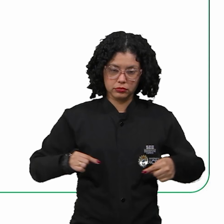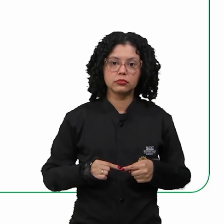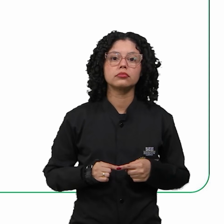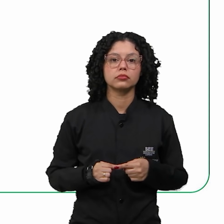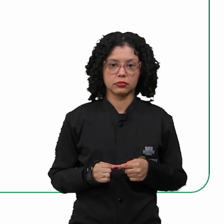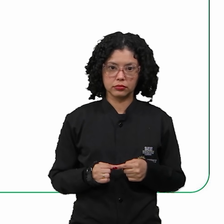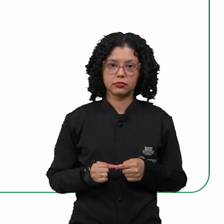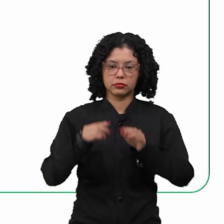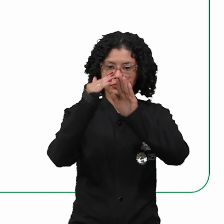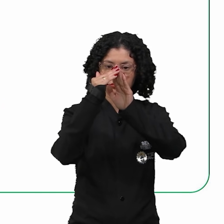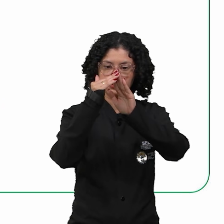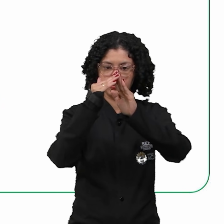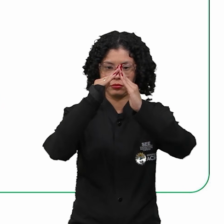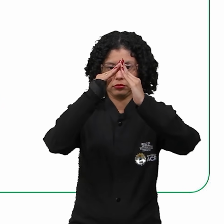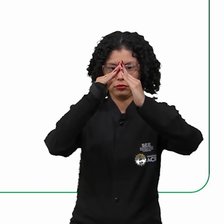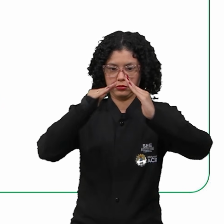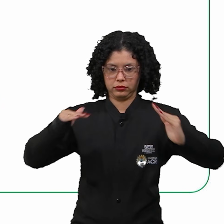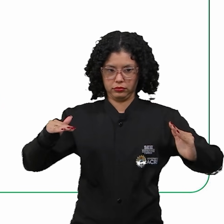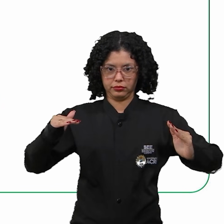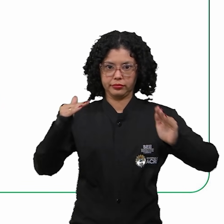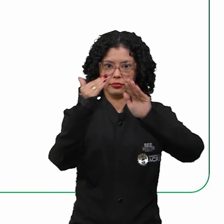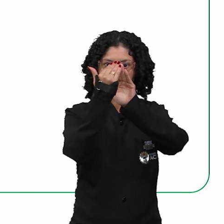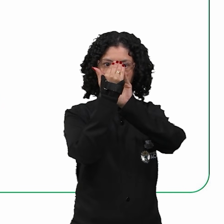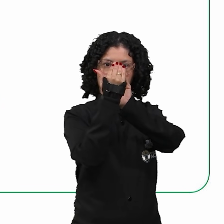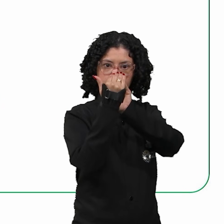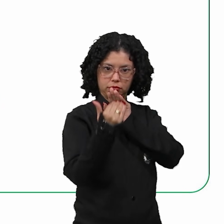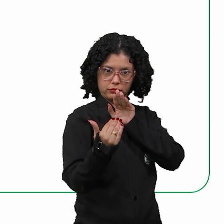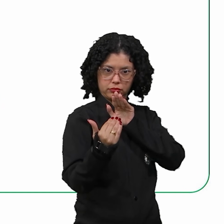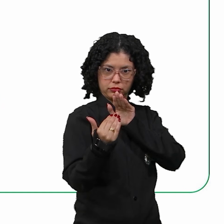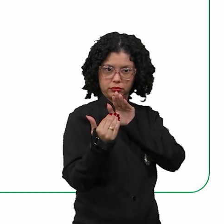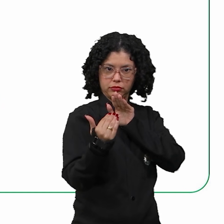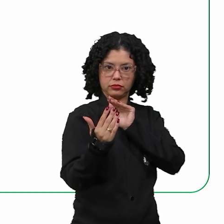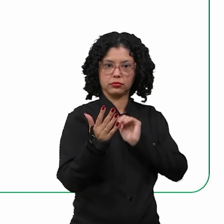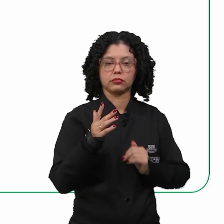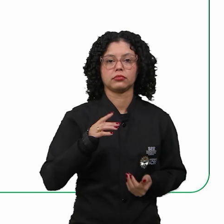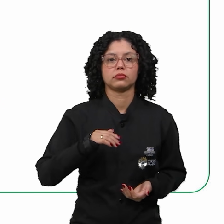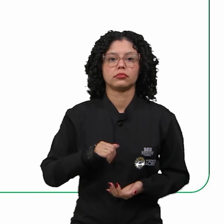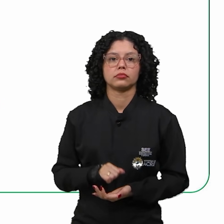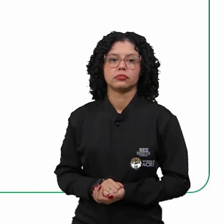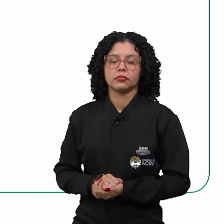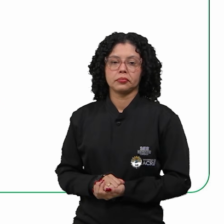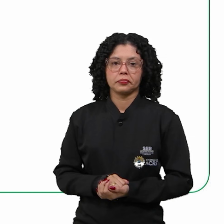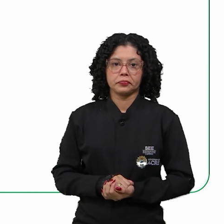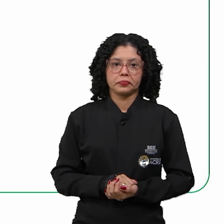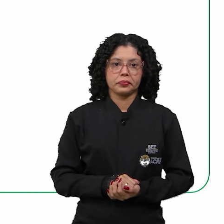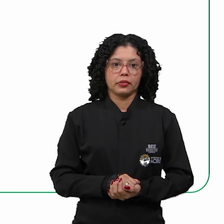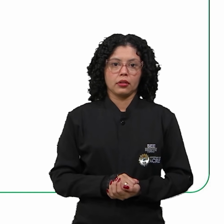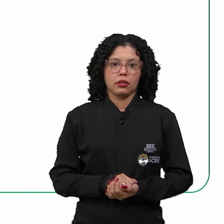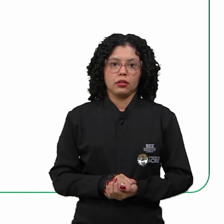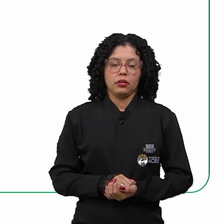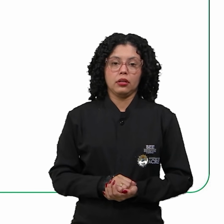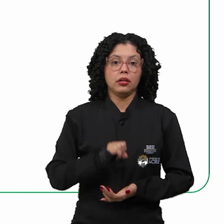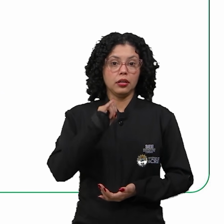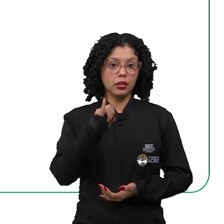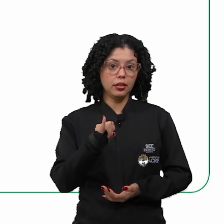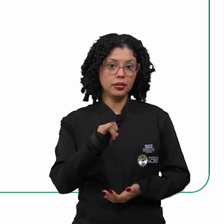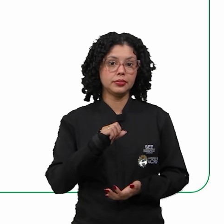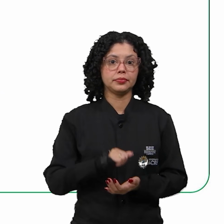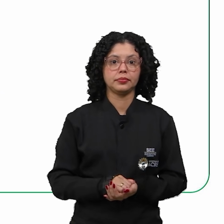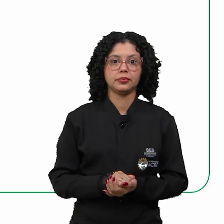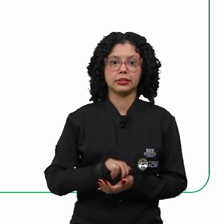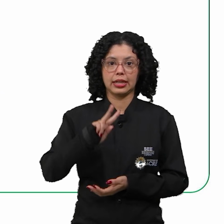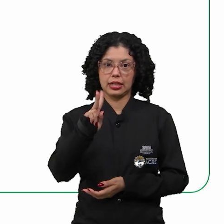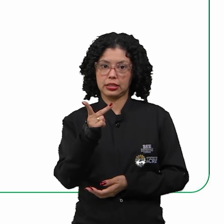base quadrada, a face lateral vão ser 4 faces. Se for uma pirâmide